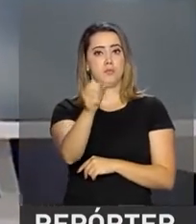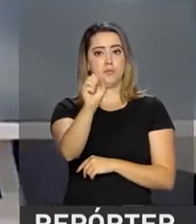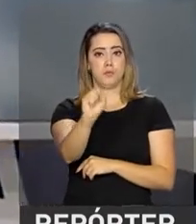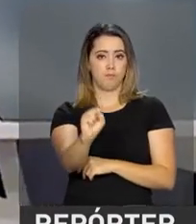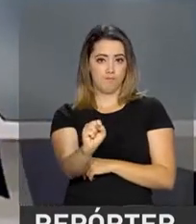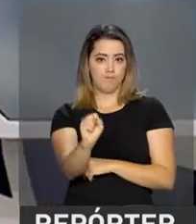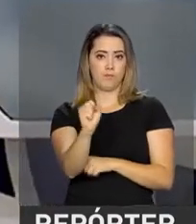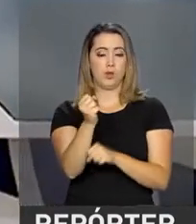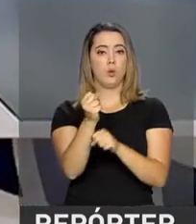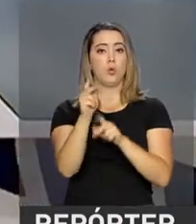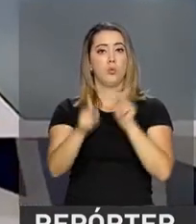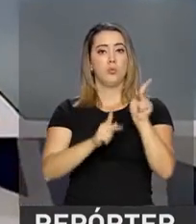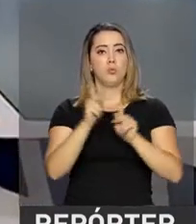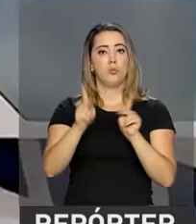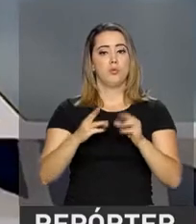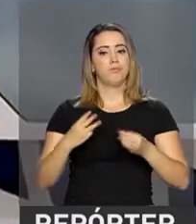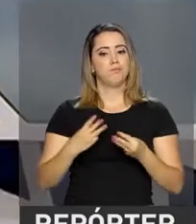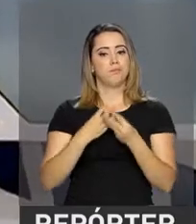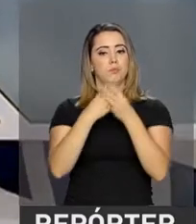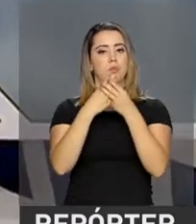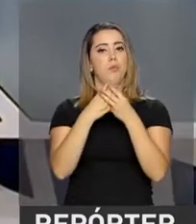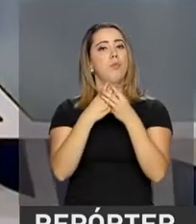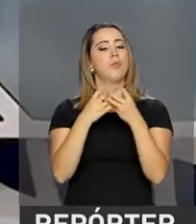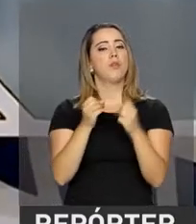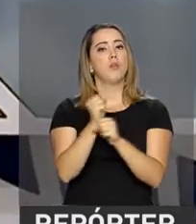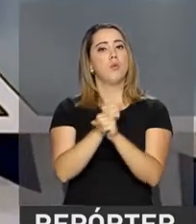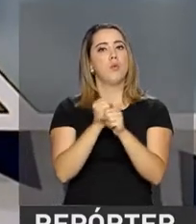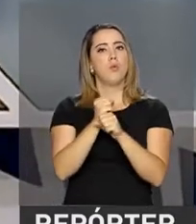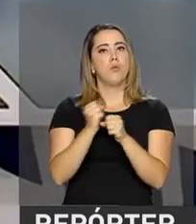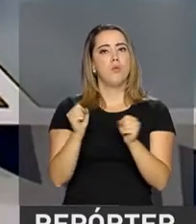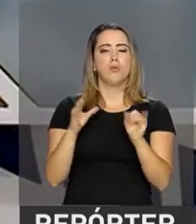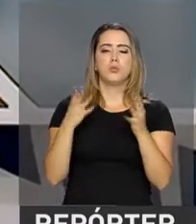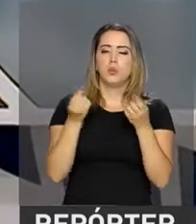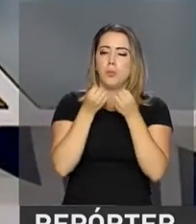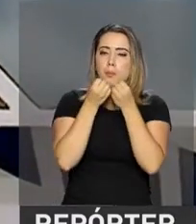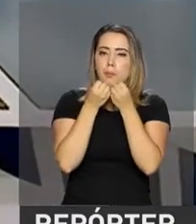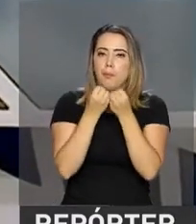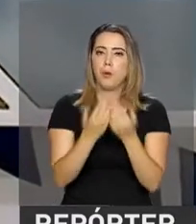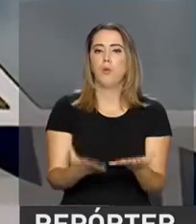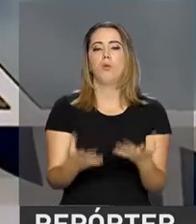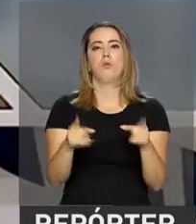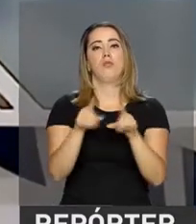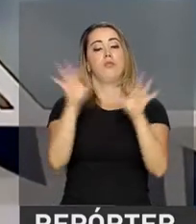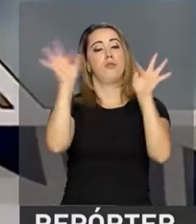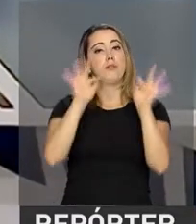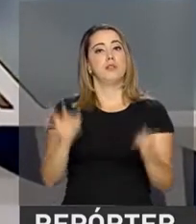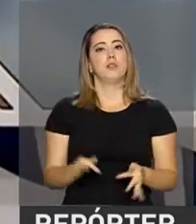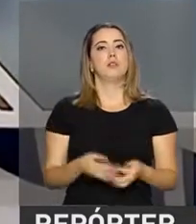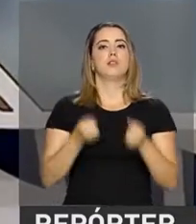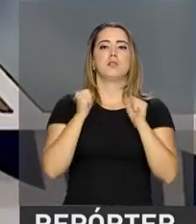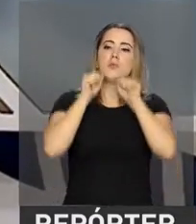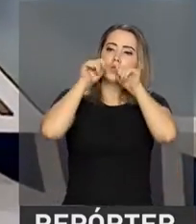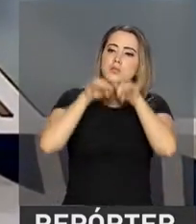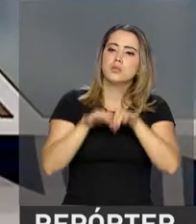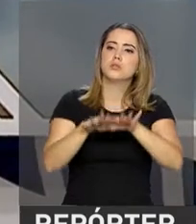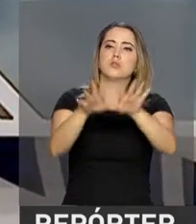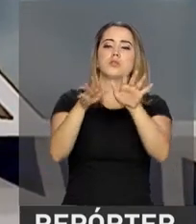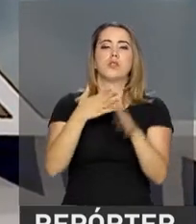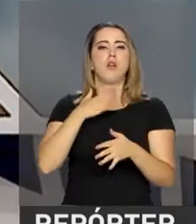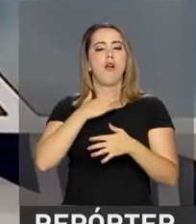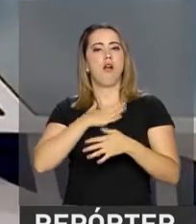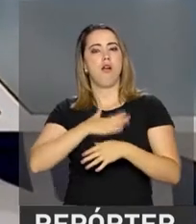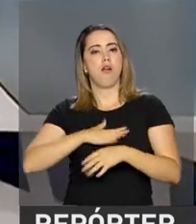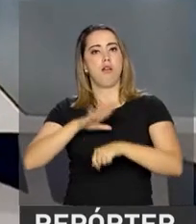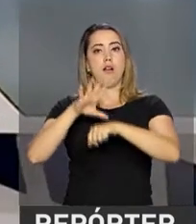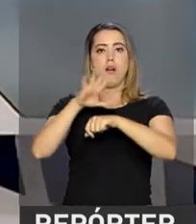5.778 anos do povo judeu, que seja um ano muito próspero, muito feliz e que consigam transmitir muita doçura, muita